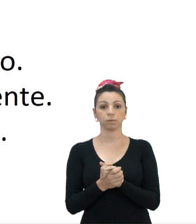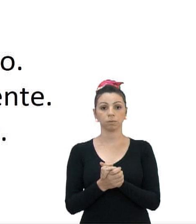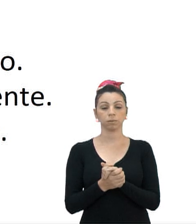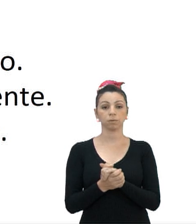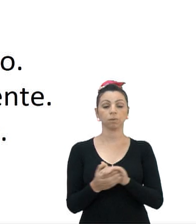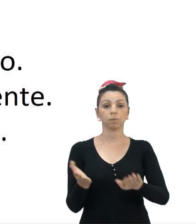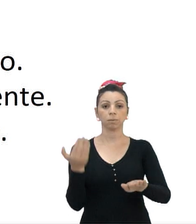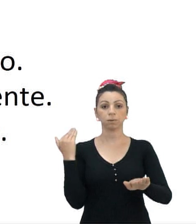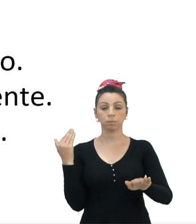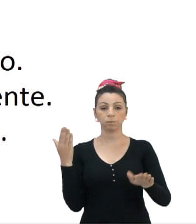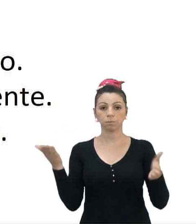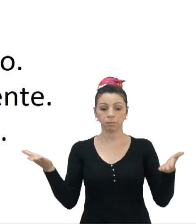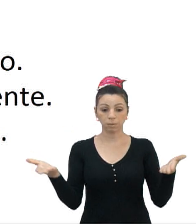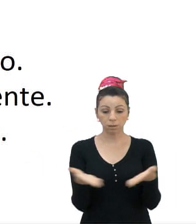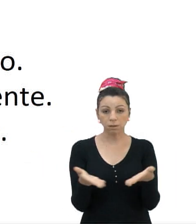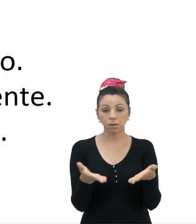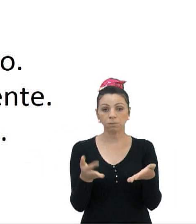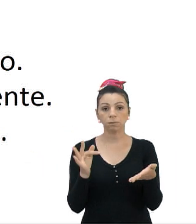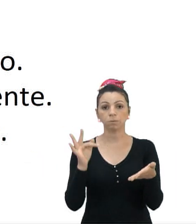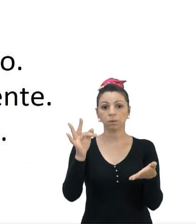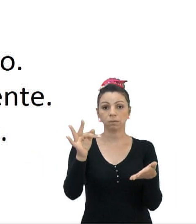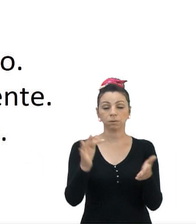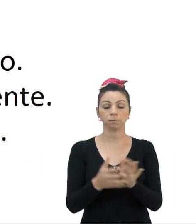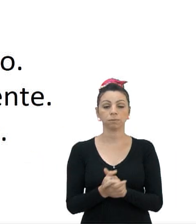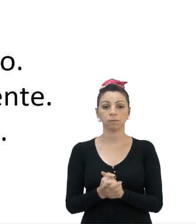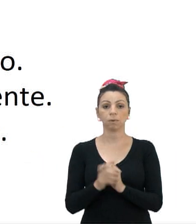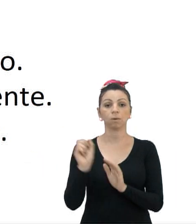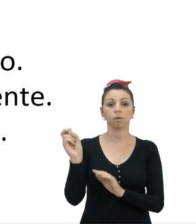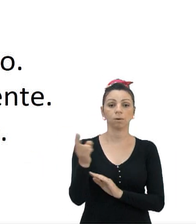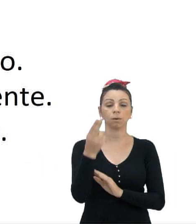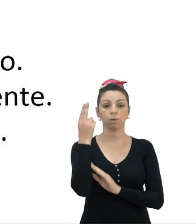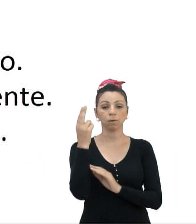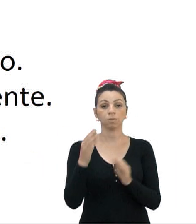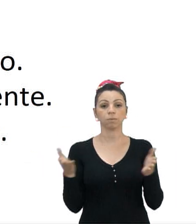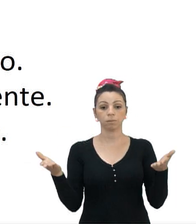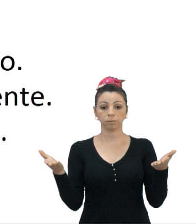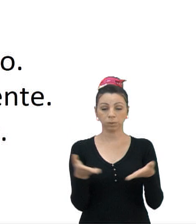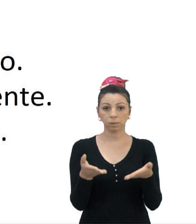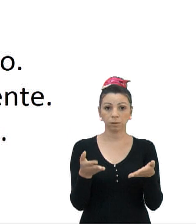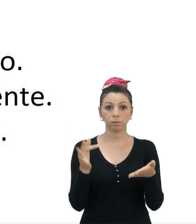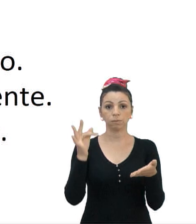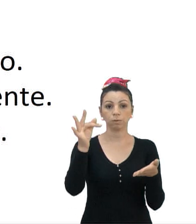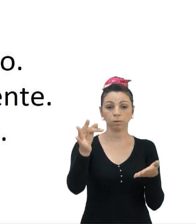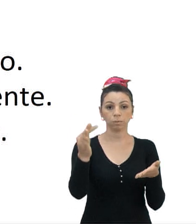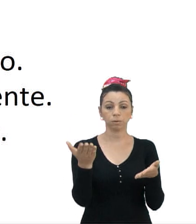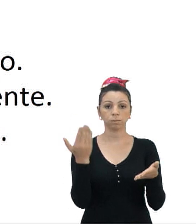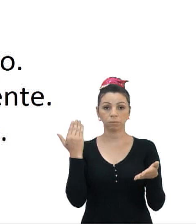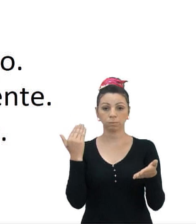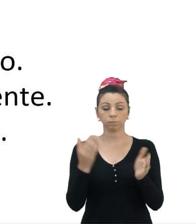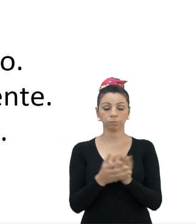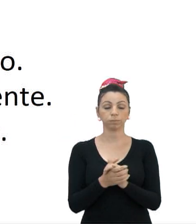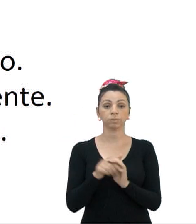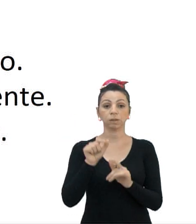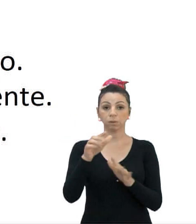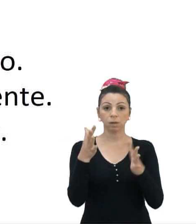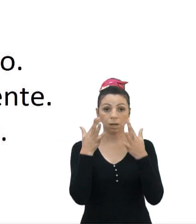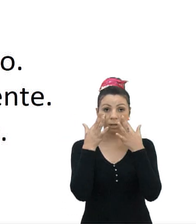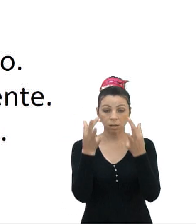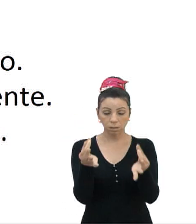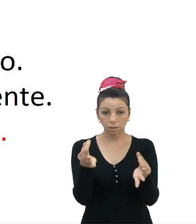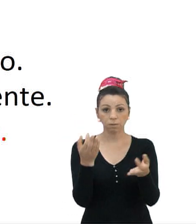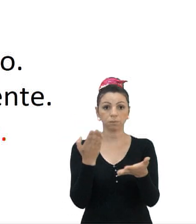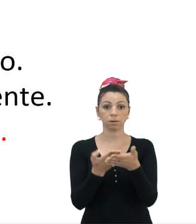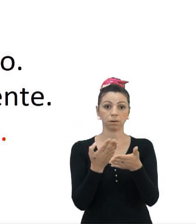imperfeito e o presente. Ou pretérito imperfeito, presente e futuro. Se você prestou bastante atenção na nossa